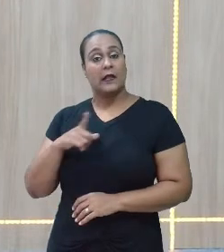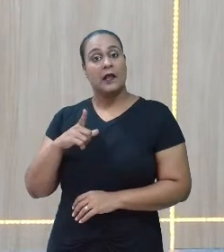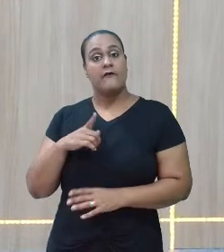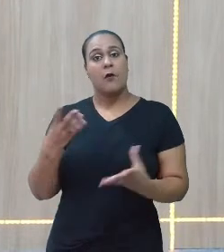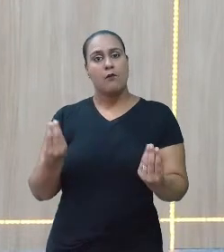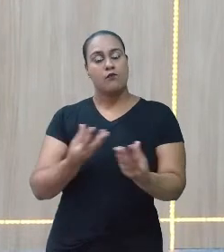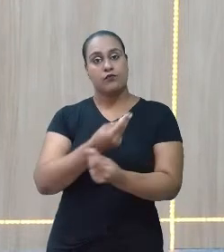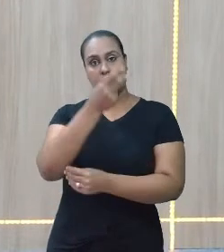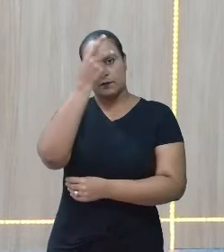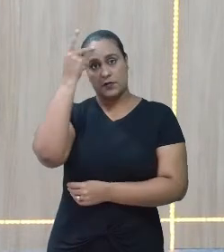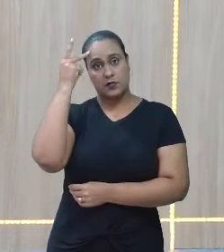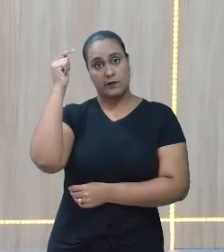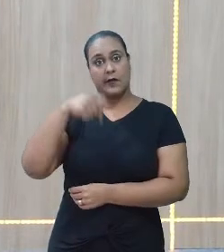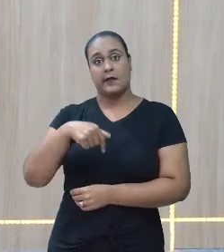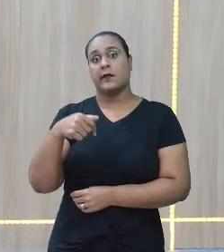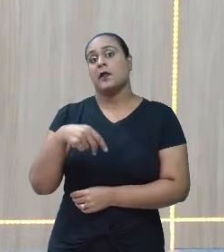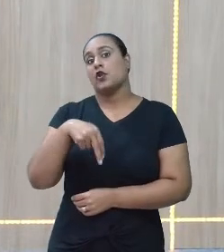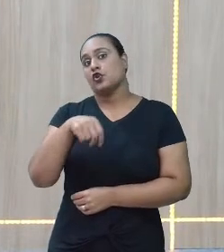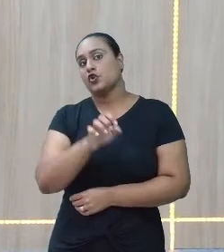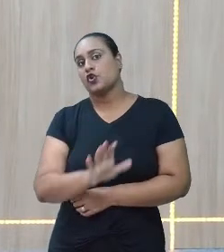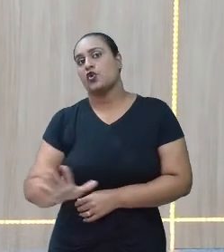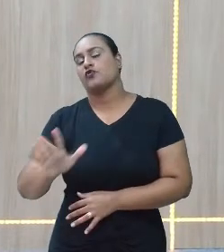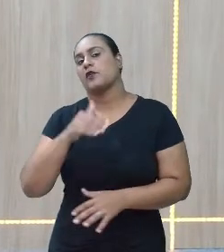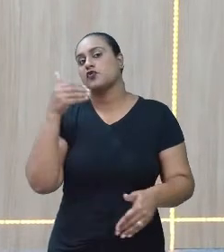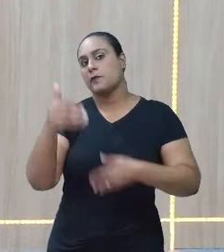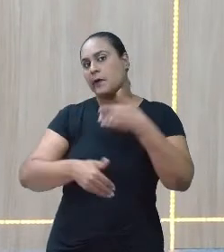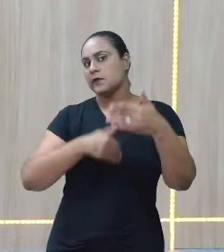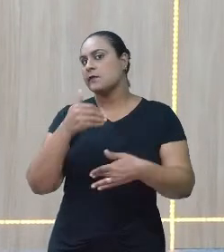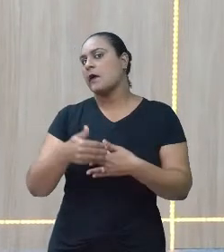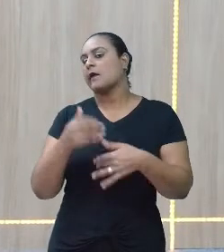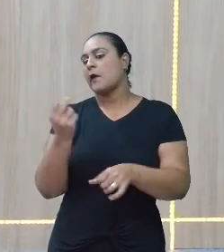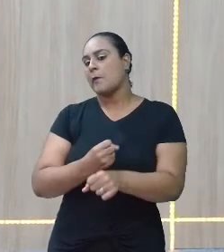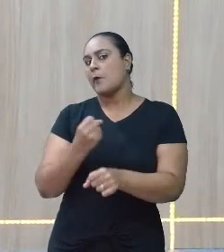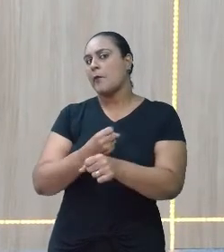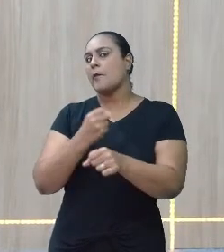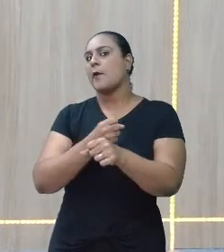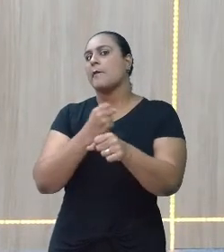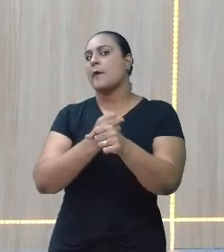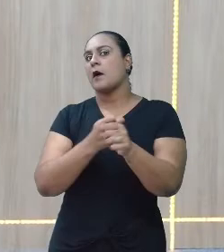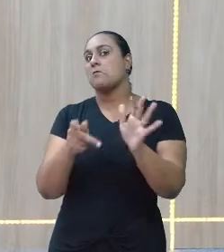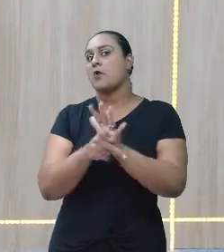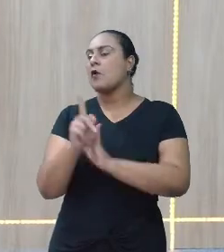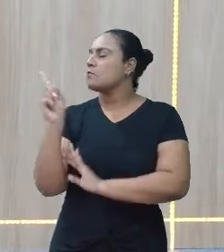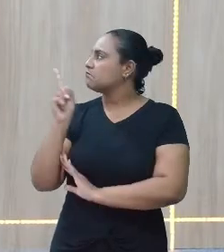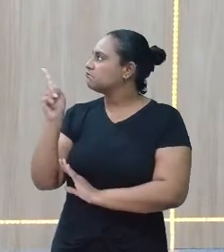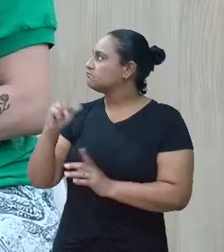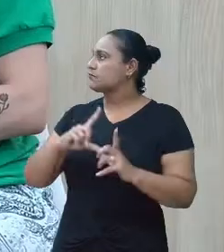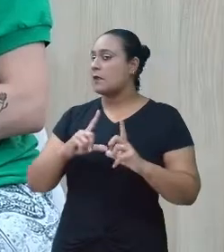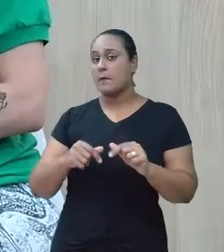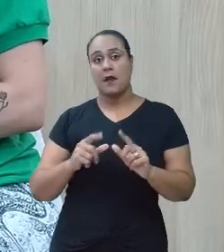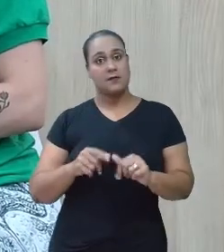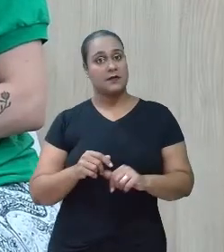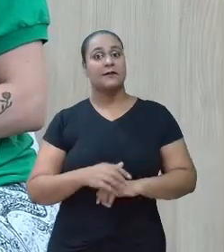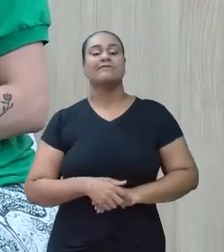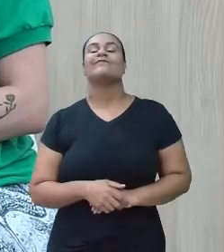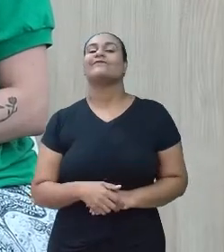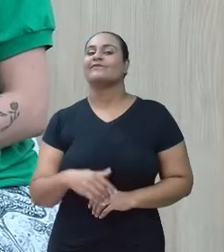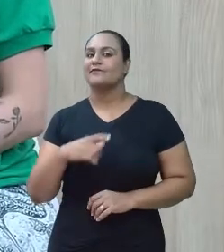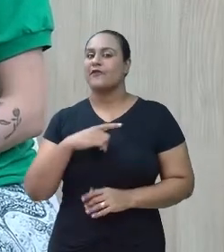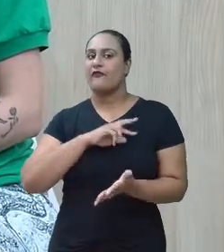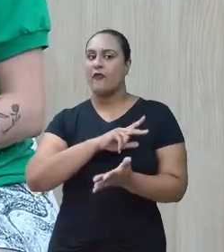pessoas daqui da nossa região Nordeste que participaram da construção de Brasília. Não foi isso, professora? Exatamente.